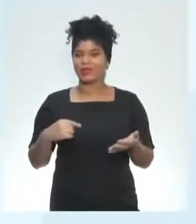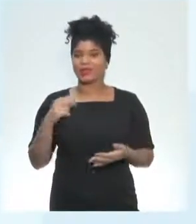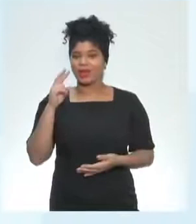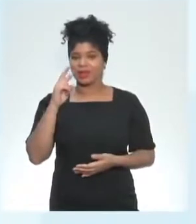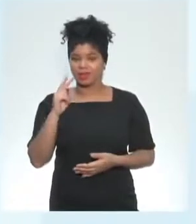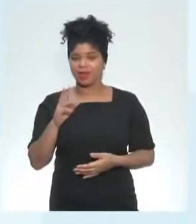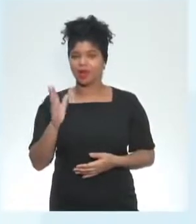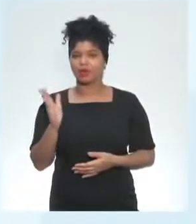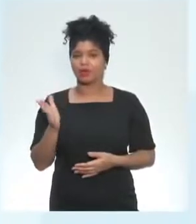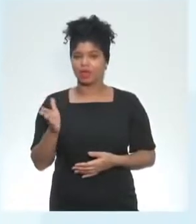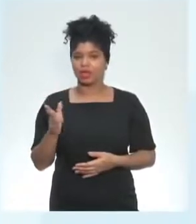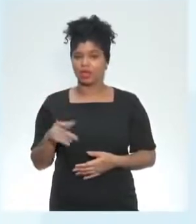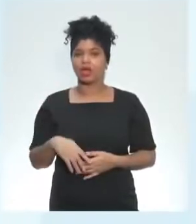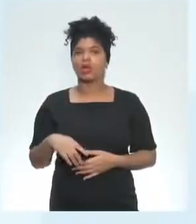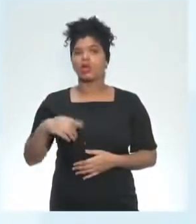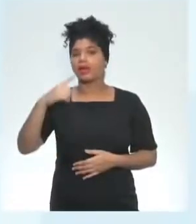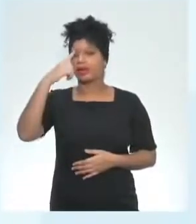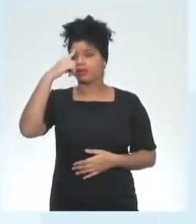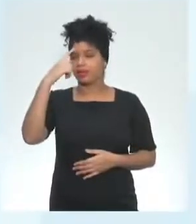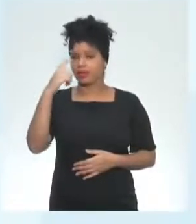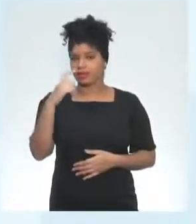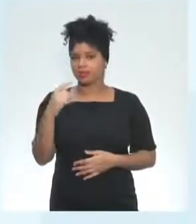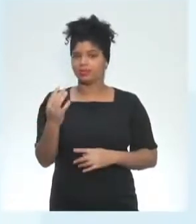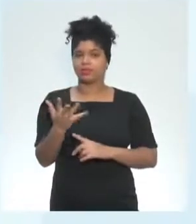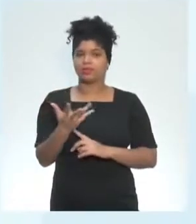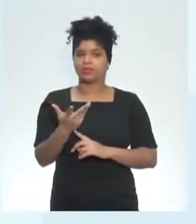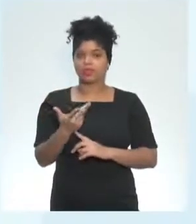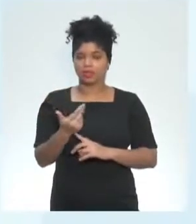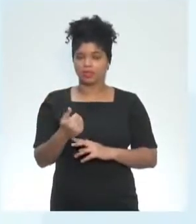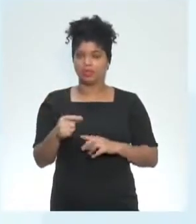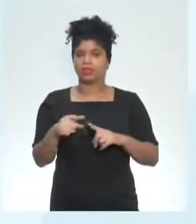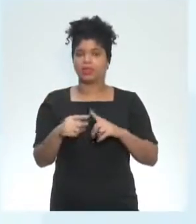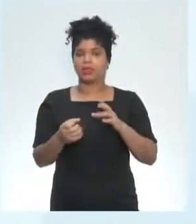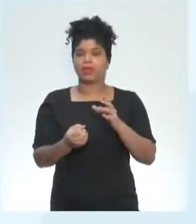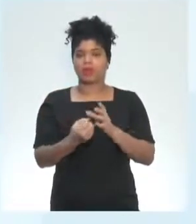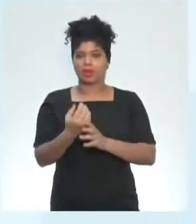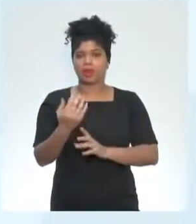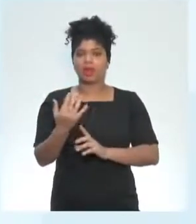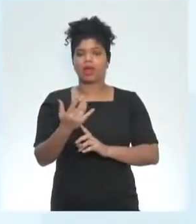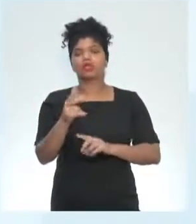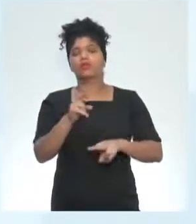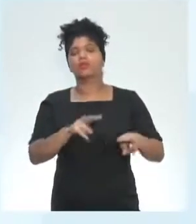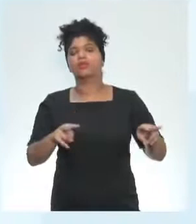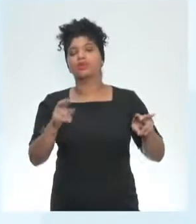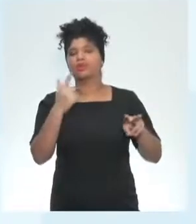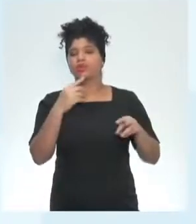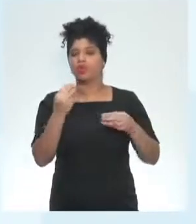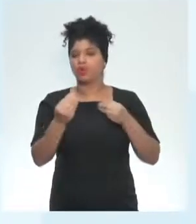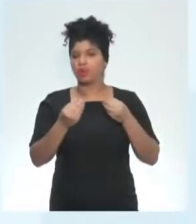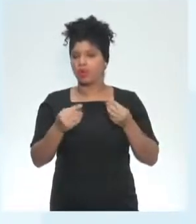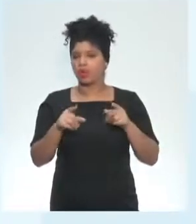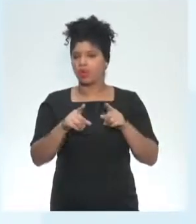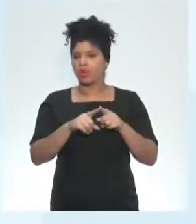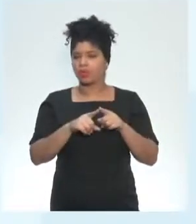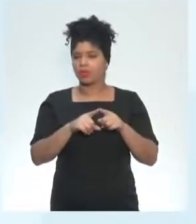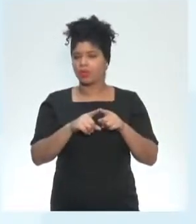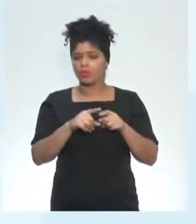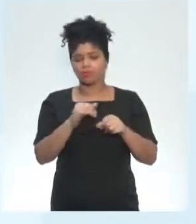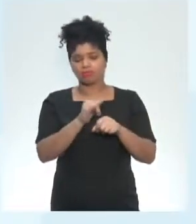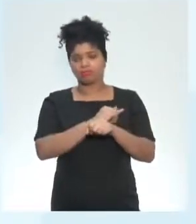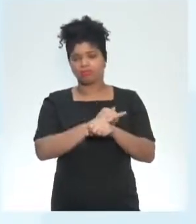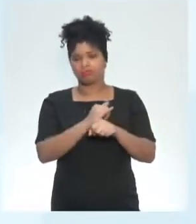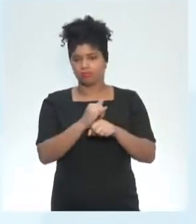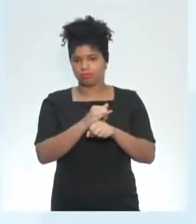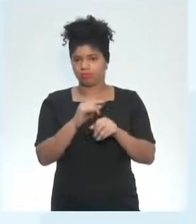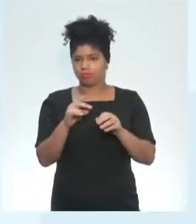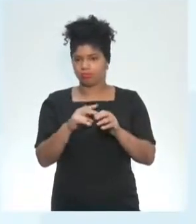pouquinho sobre as dimensões da criação artística, os processos de criação em artes visuais, as técnicas de composição em artes visuais, os